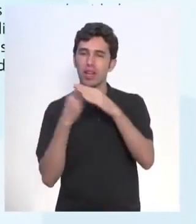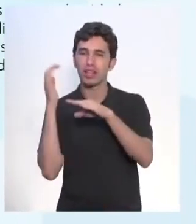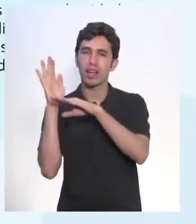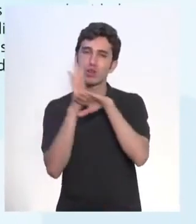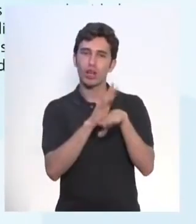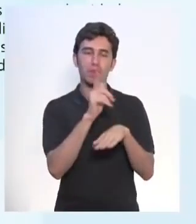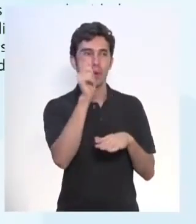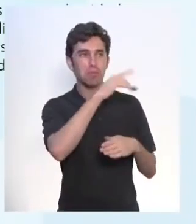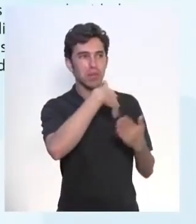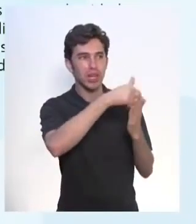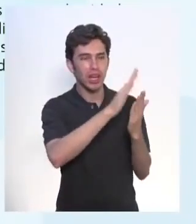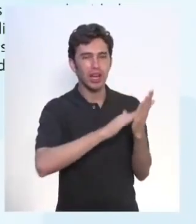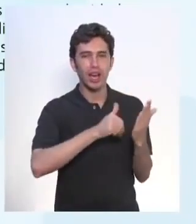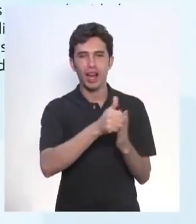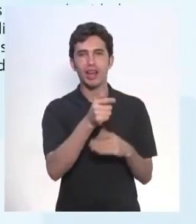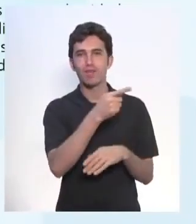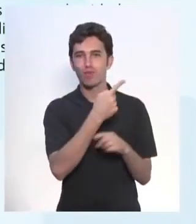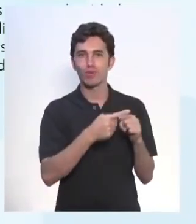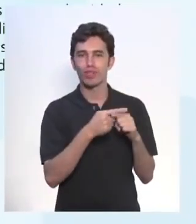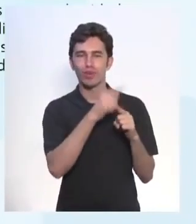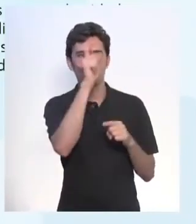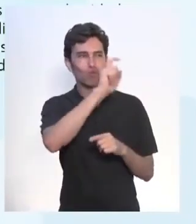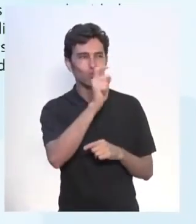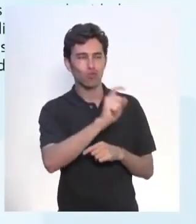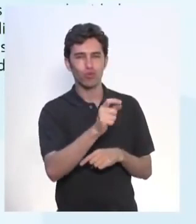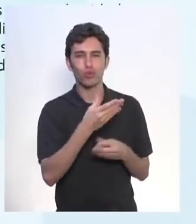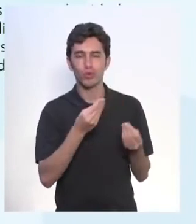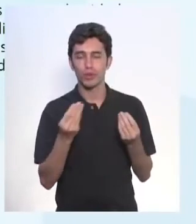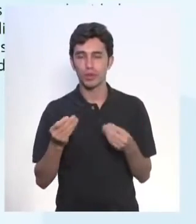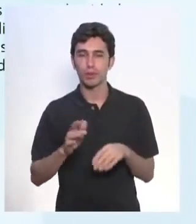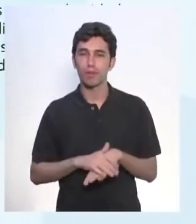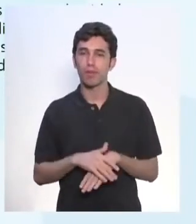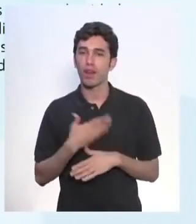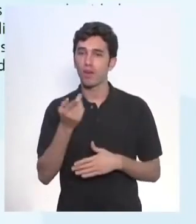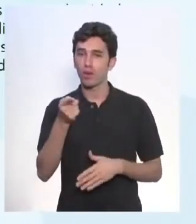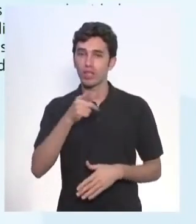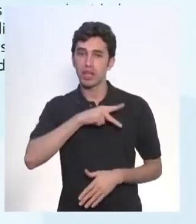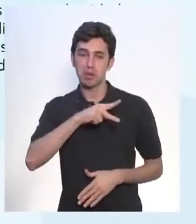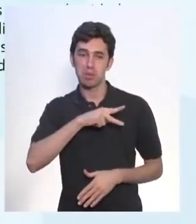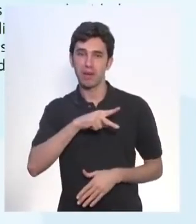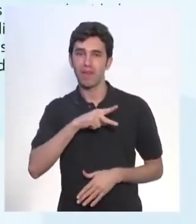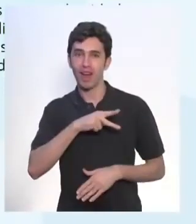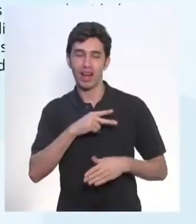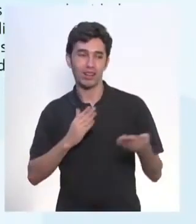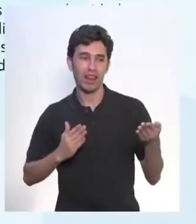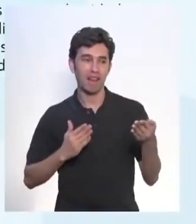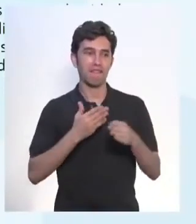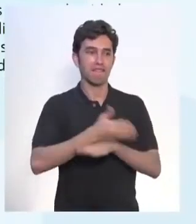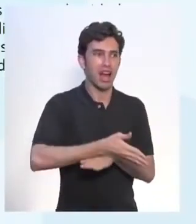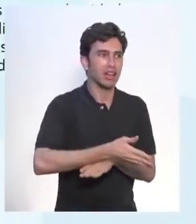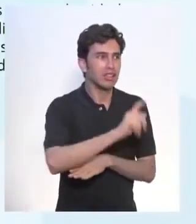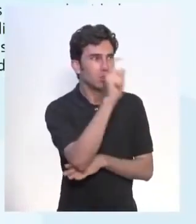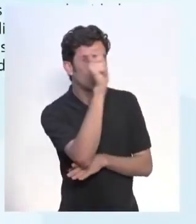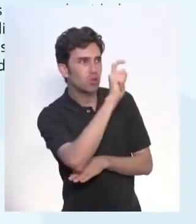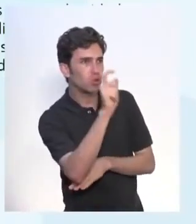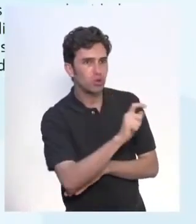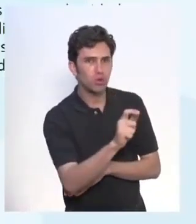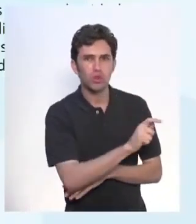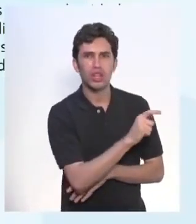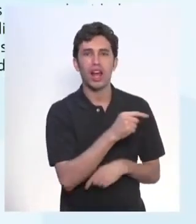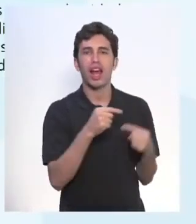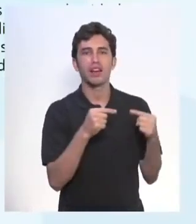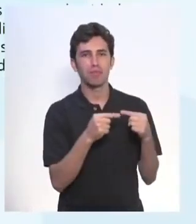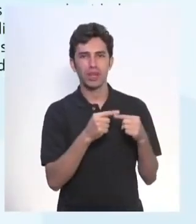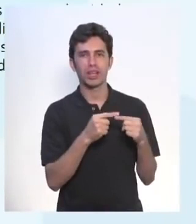sem autorização prévia, você invade um espaço privado, né, aí você está cometendo uma